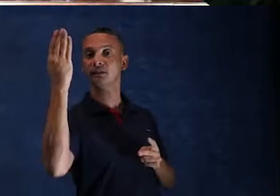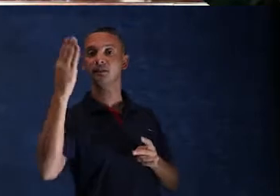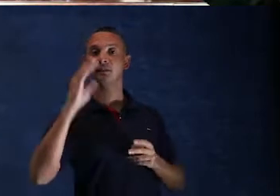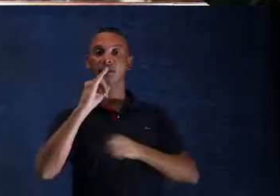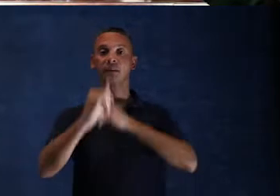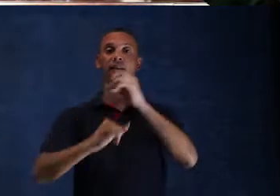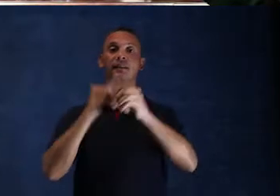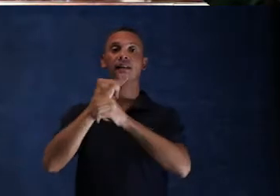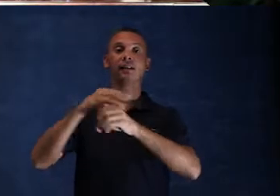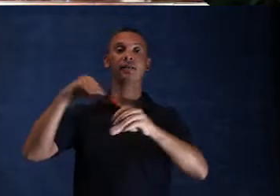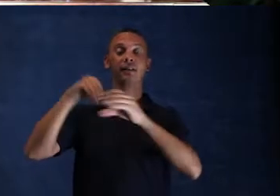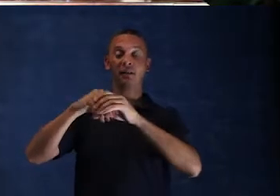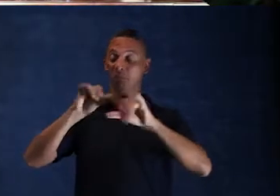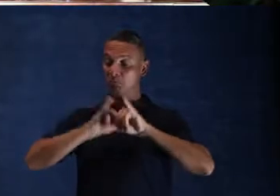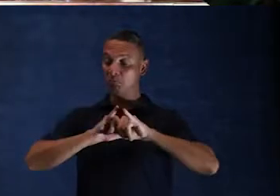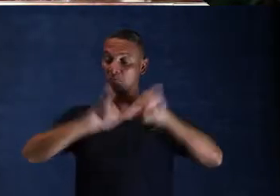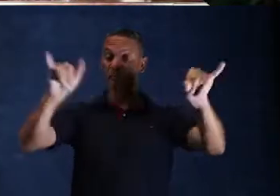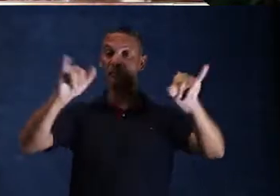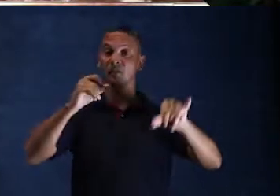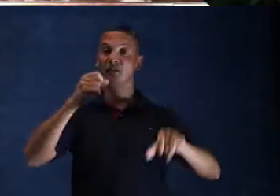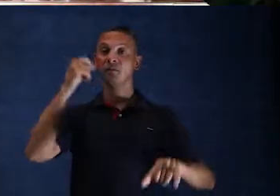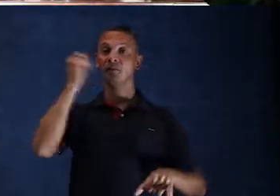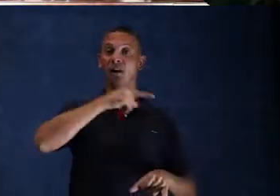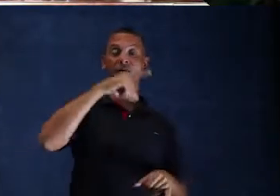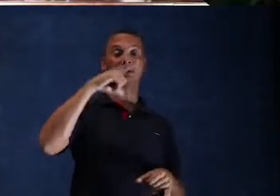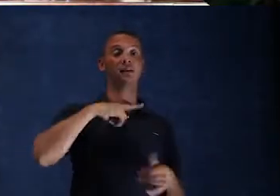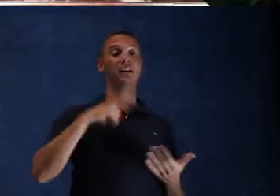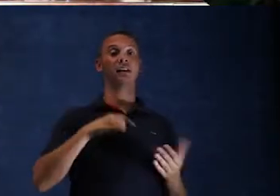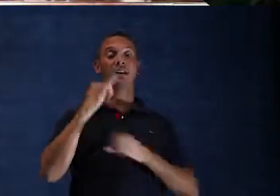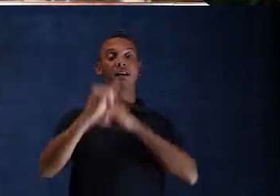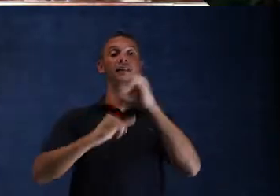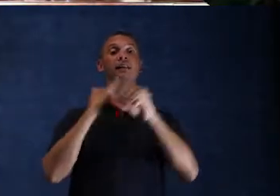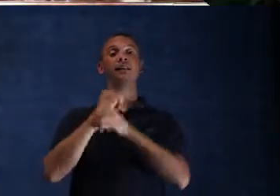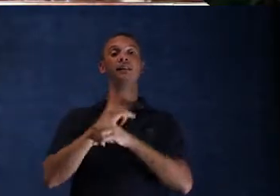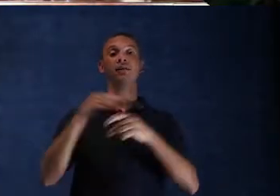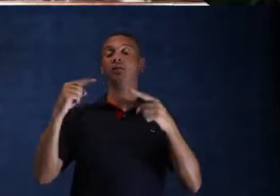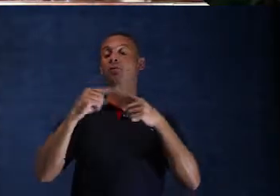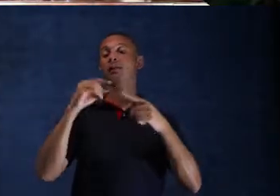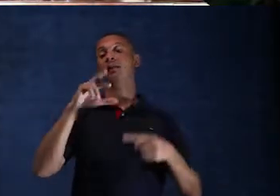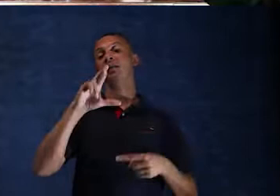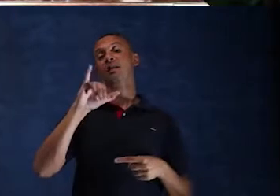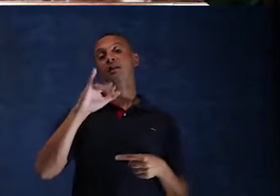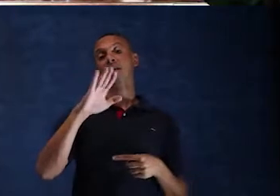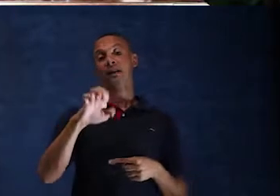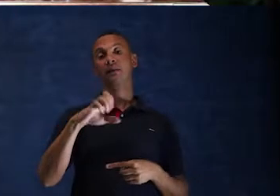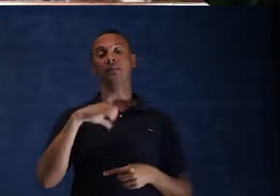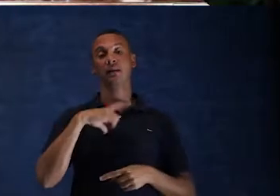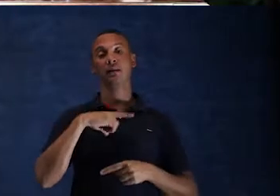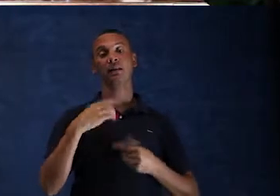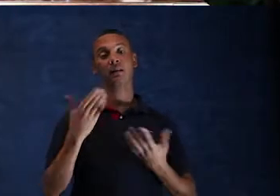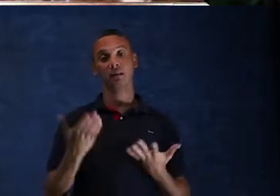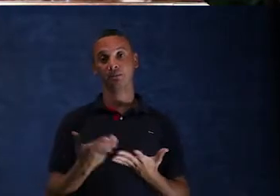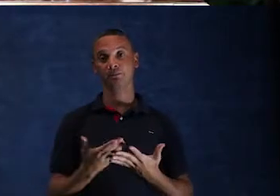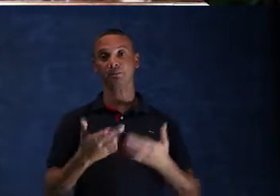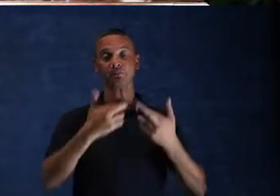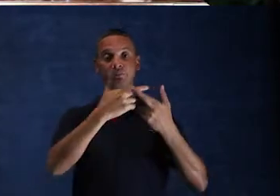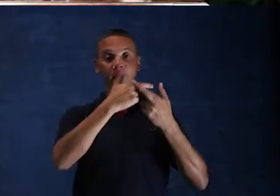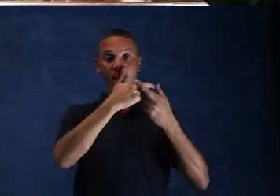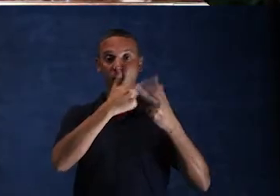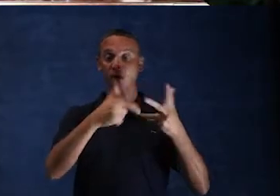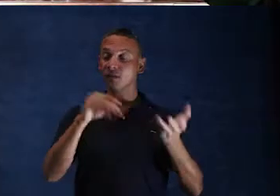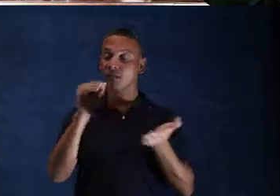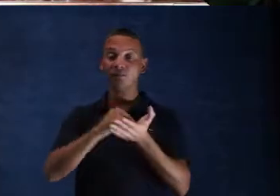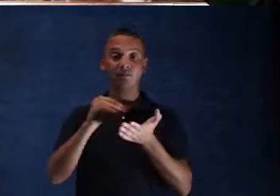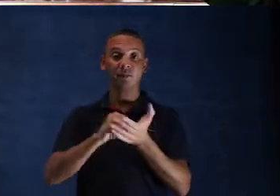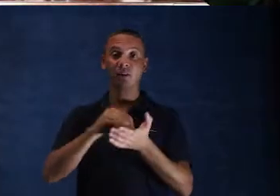internet. Notícias falsas. Não é? Então, isso tudo tem... coisas deixam de ser